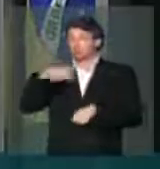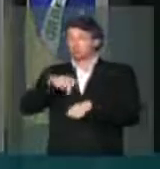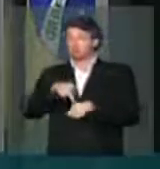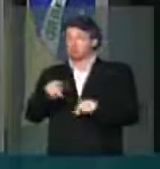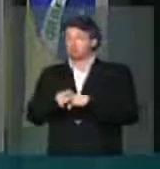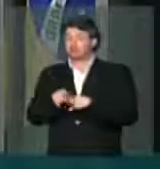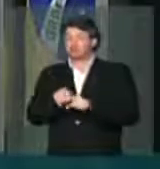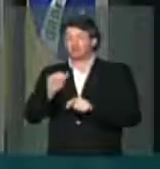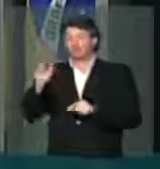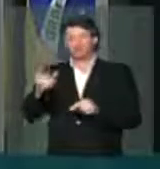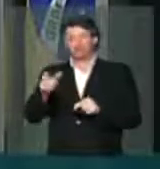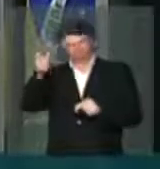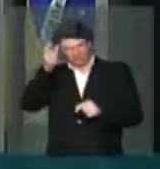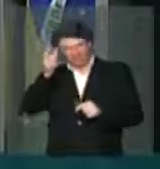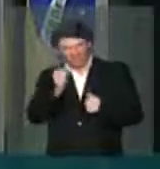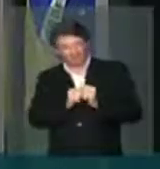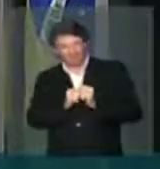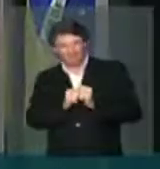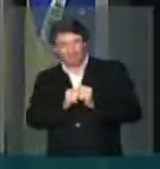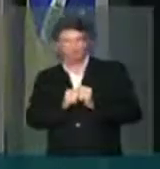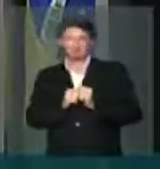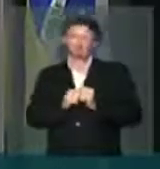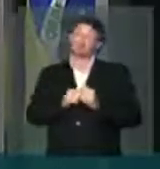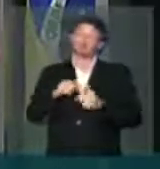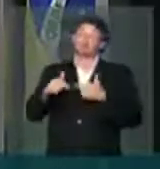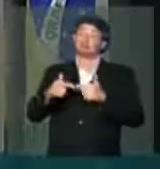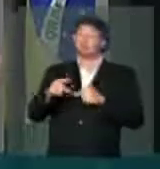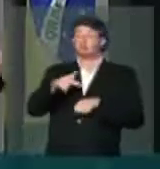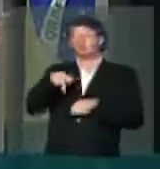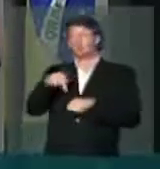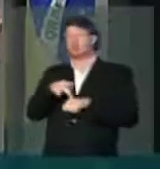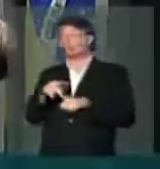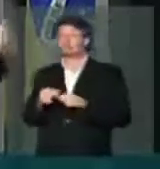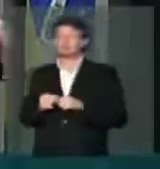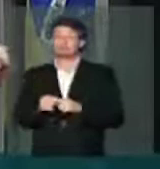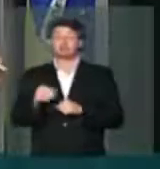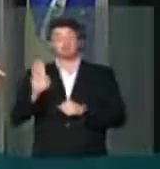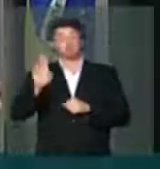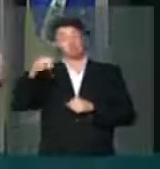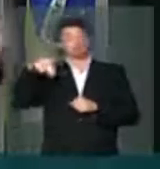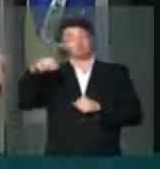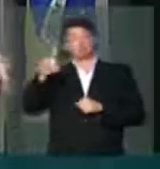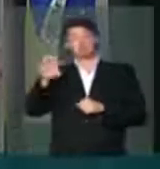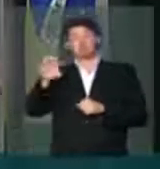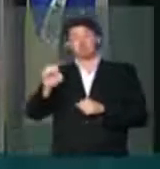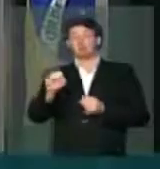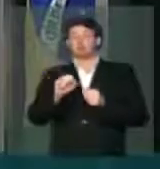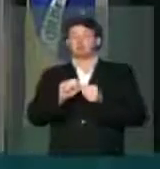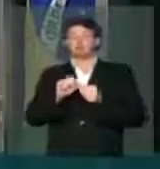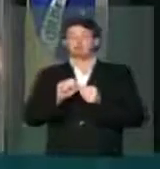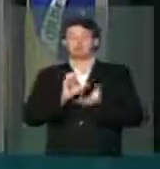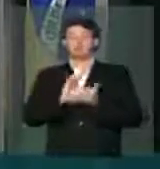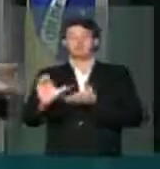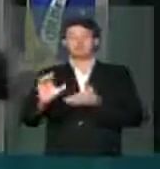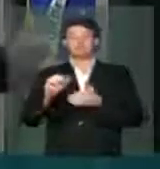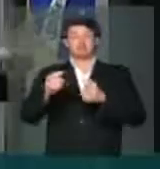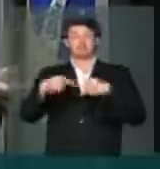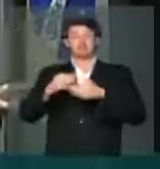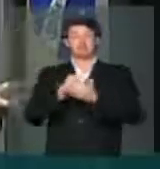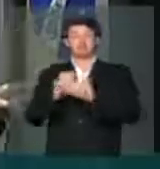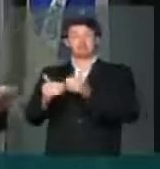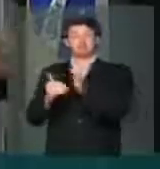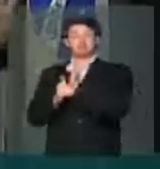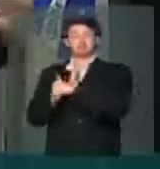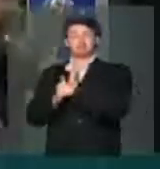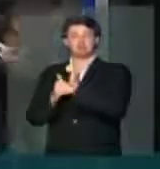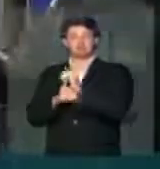daqui. Coincidentemente, trabalhou em países onde o BNDES fez os seus financiamentos